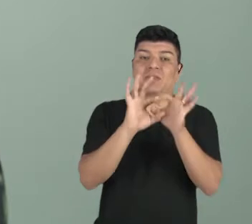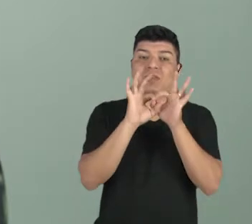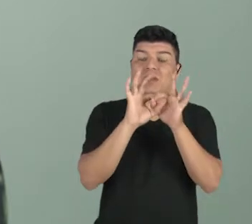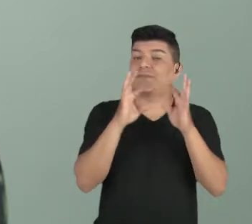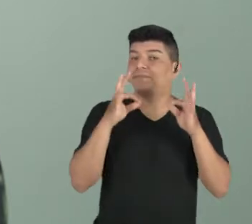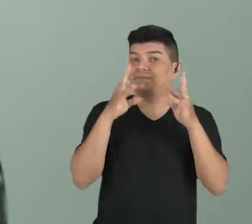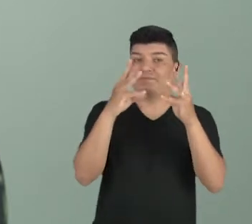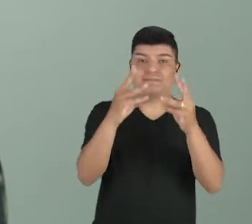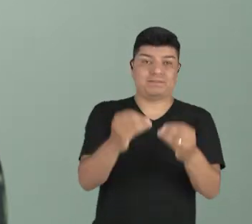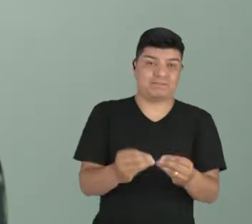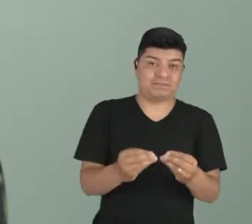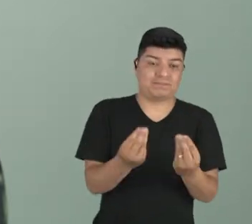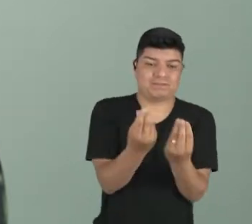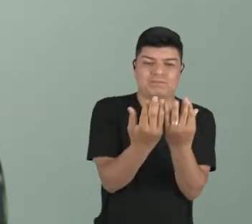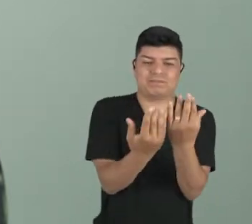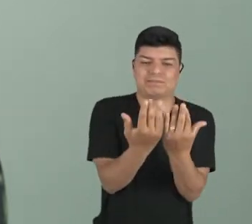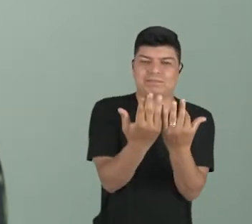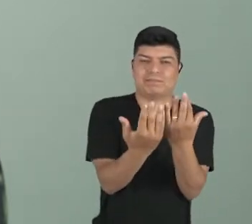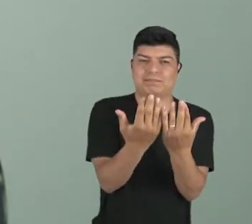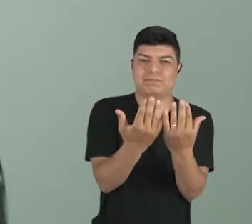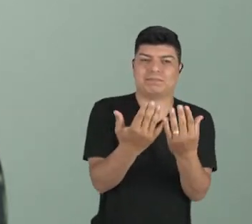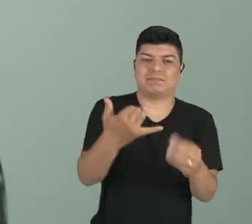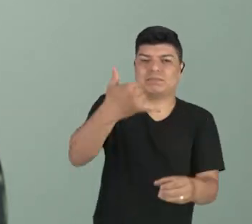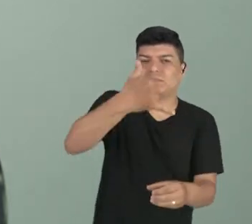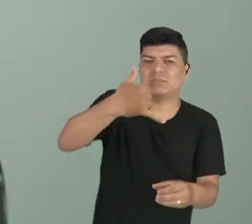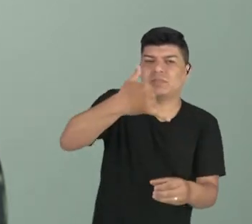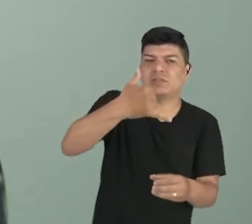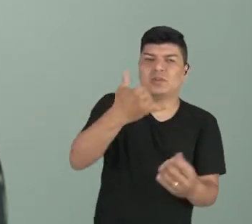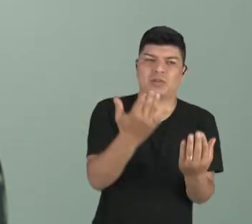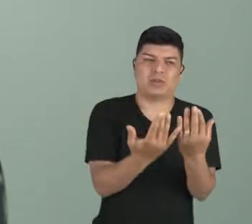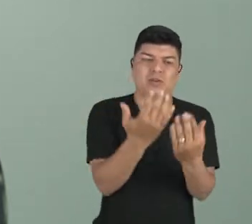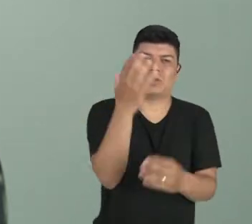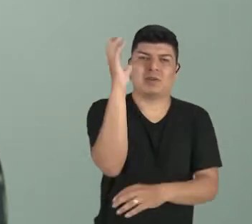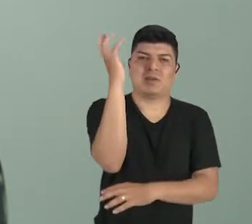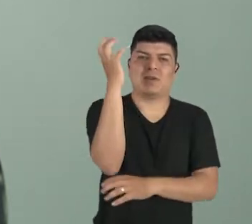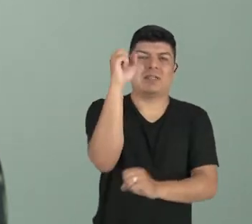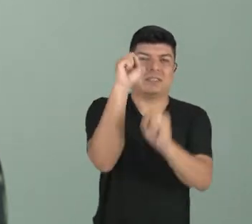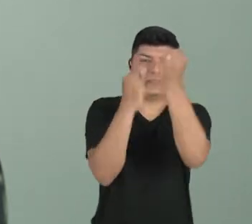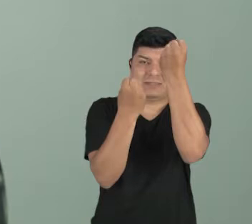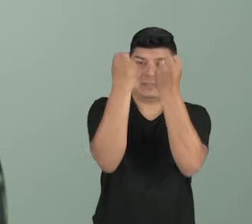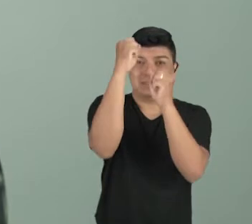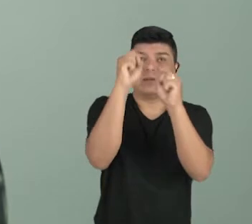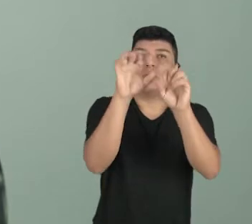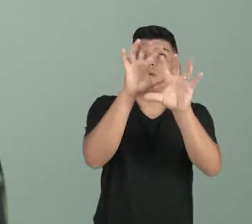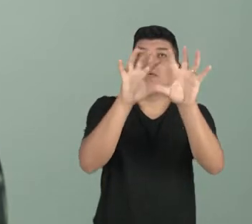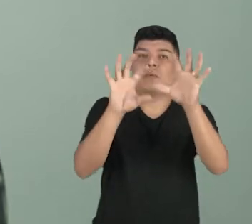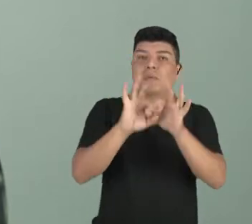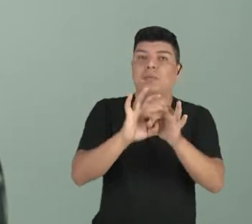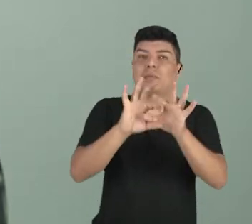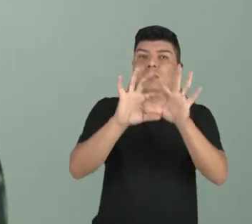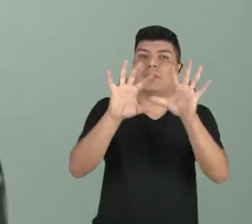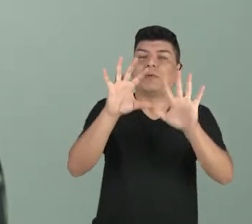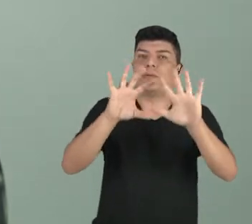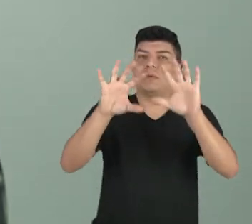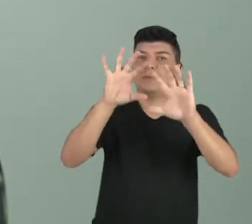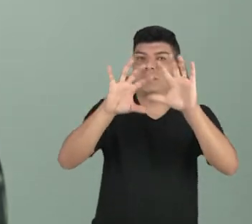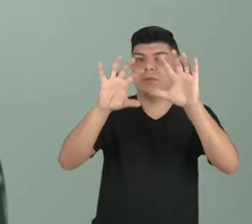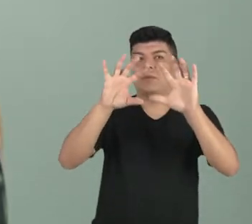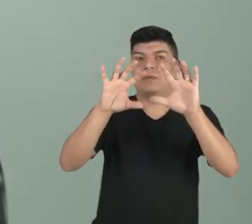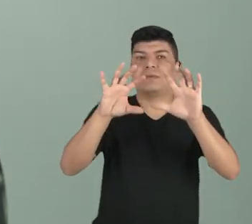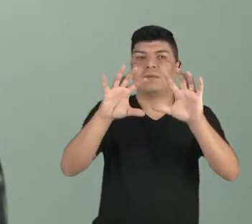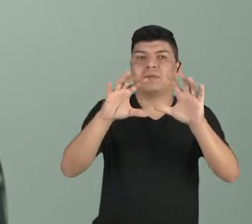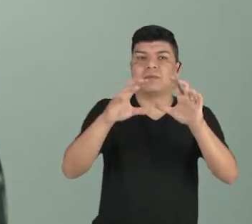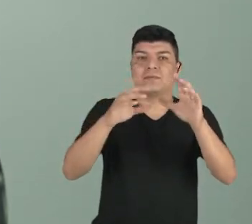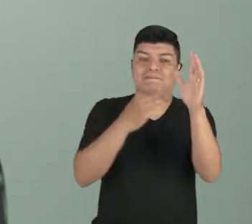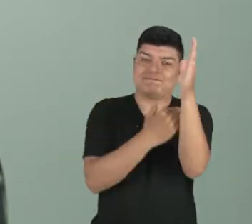disso tudo, A queima de combustíveis fósseis, as queimadas, a queima das indústrias também, que vai para o espaço, também